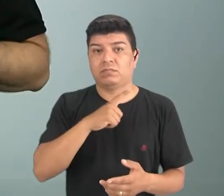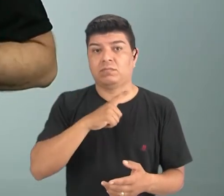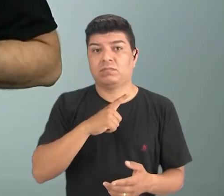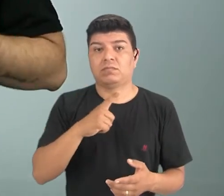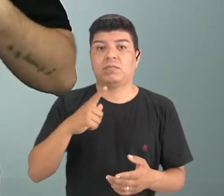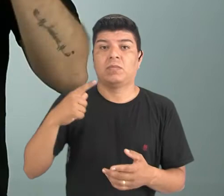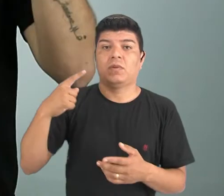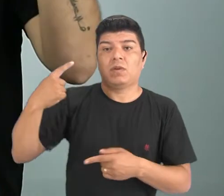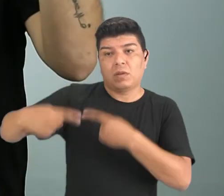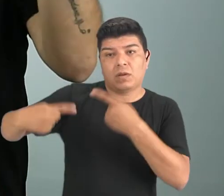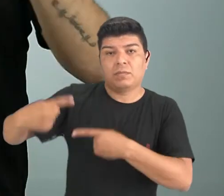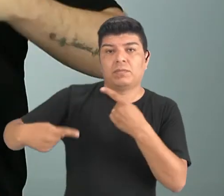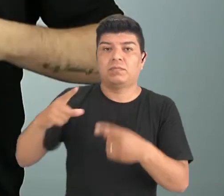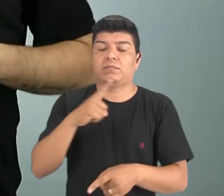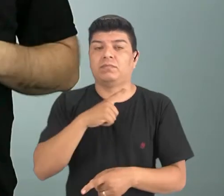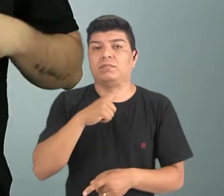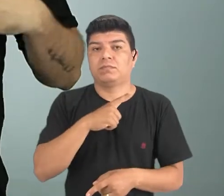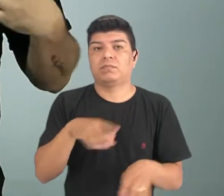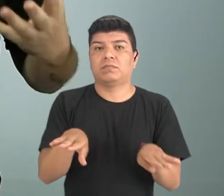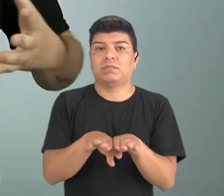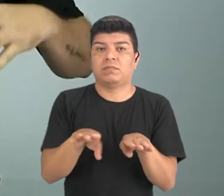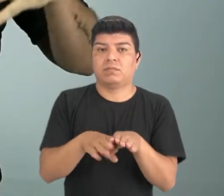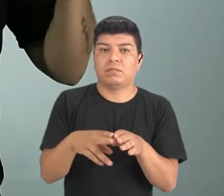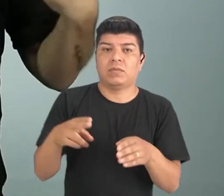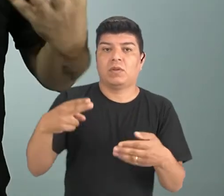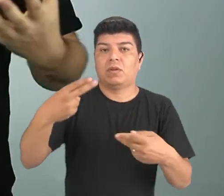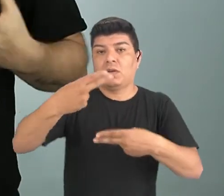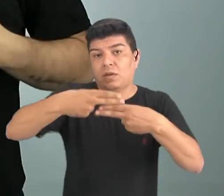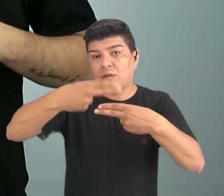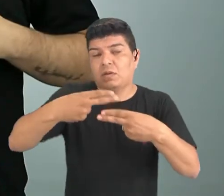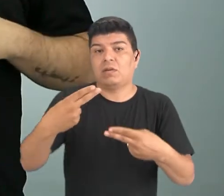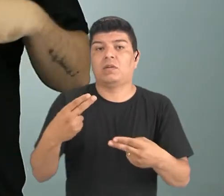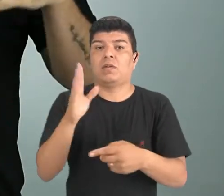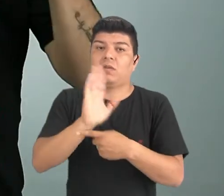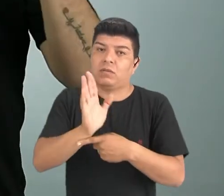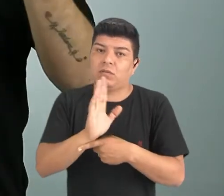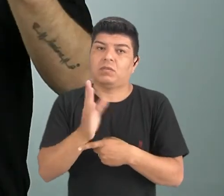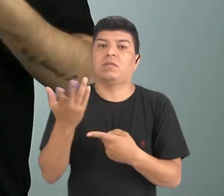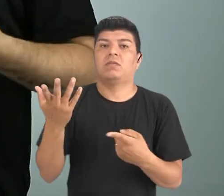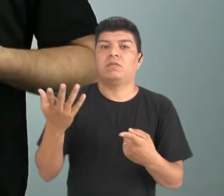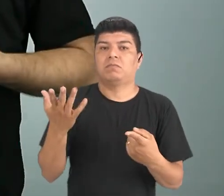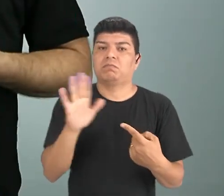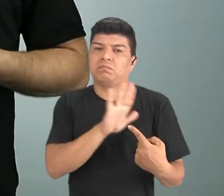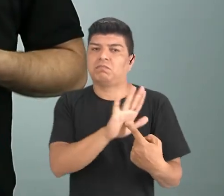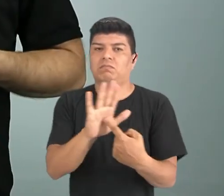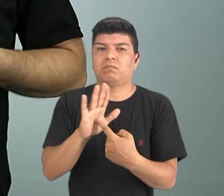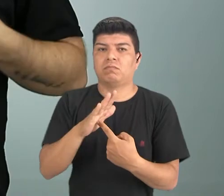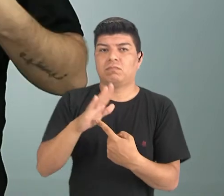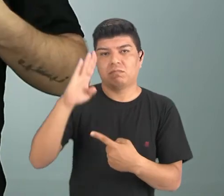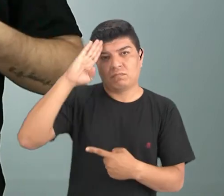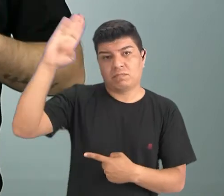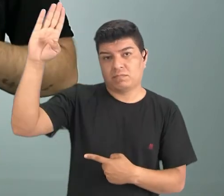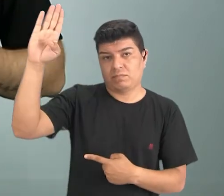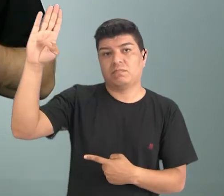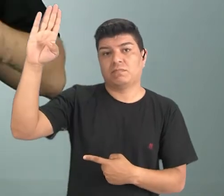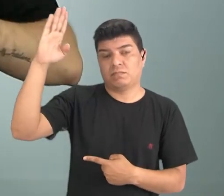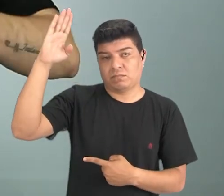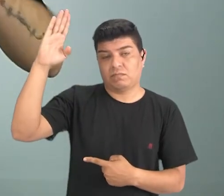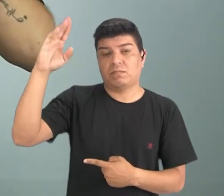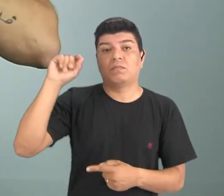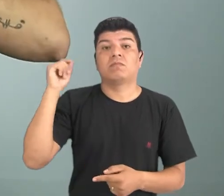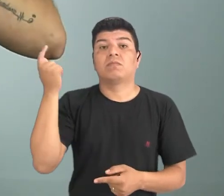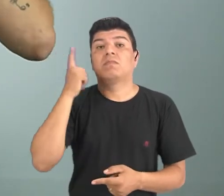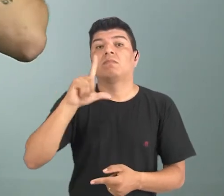na política, muitos negros estão aí nas novelas, nos filmes, atuando em destaque. E isso foi uma